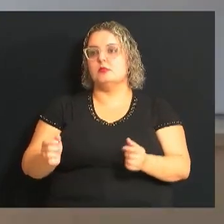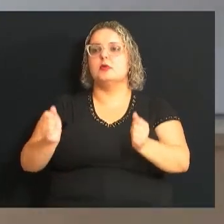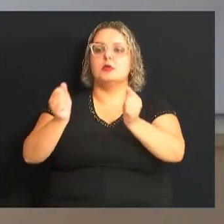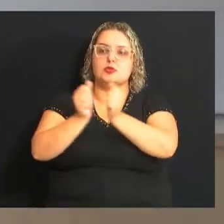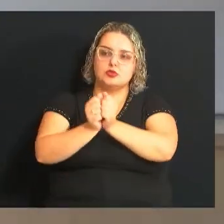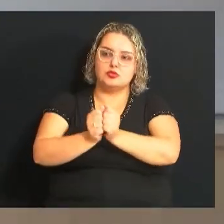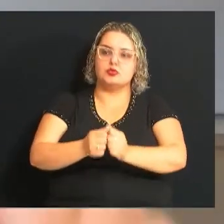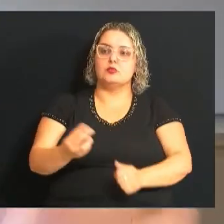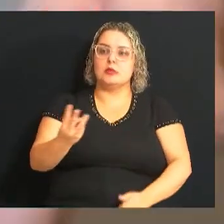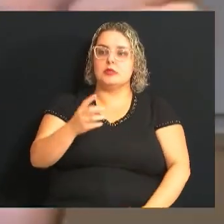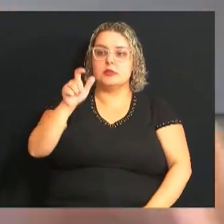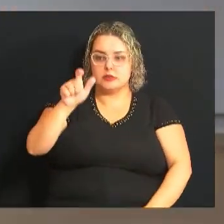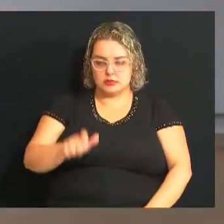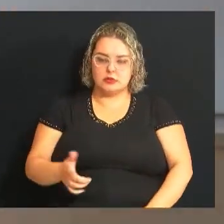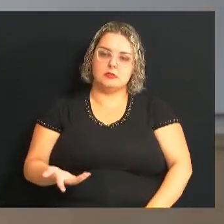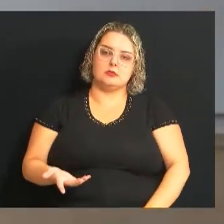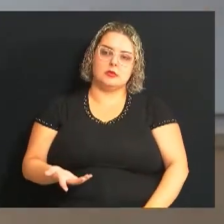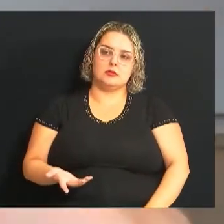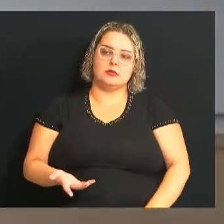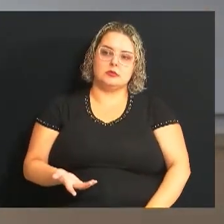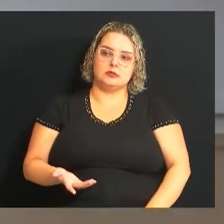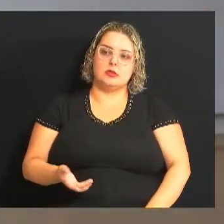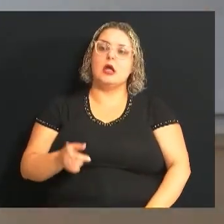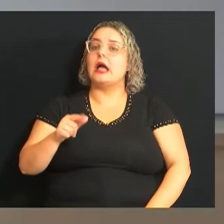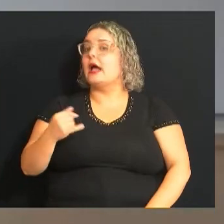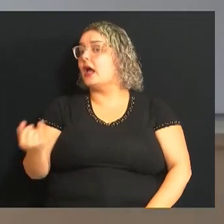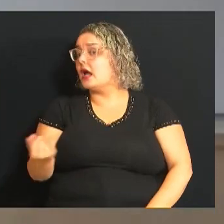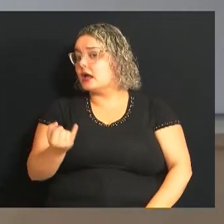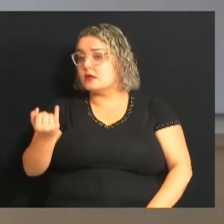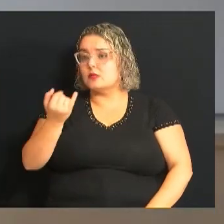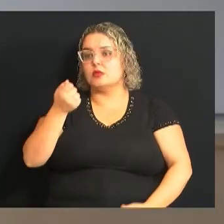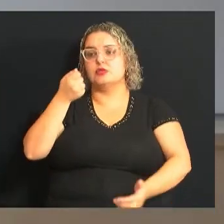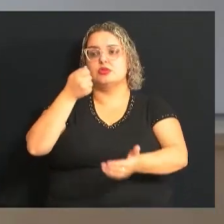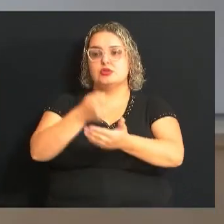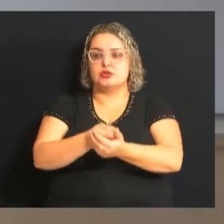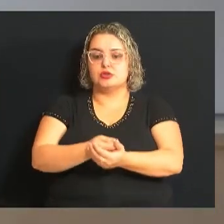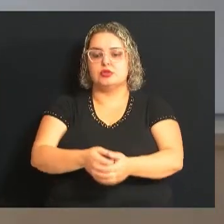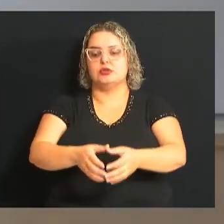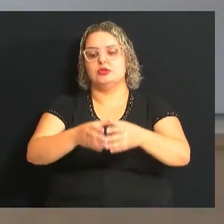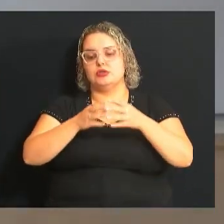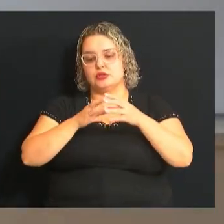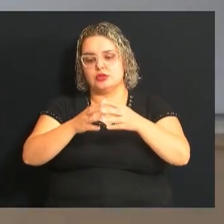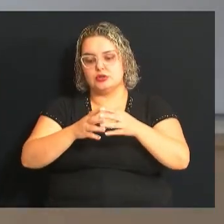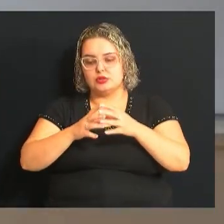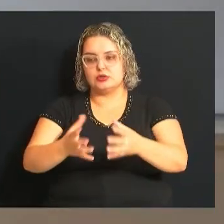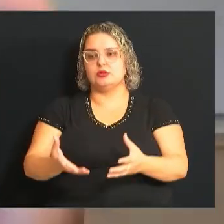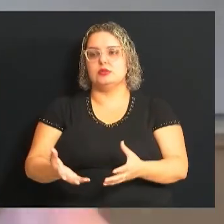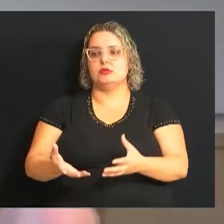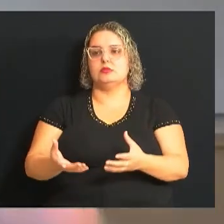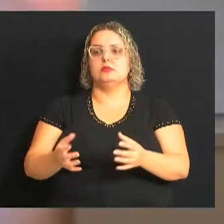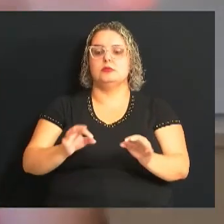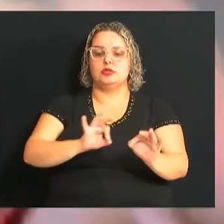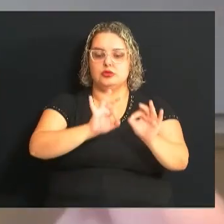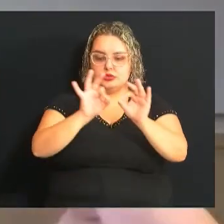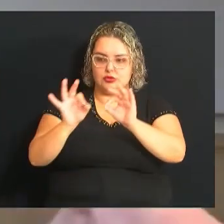pessoa. Isso é fundamental, garantir a convivência, mesmo que seja acompanhado, mesmo que seja no fórum, nesse